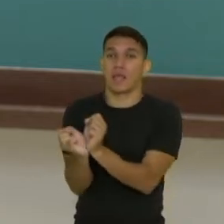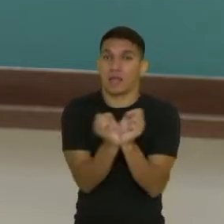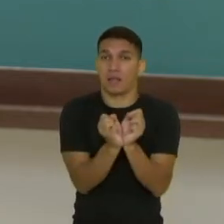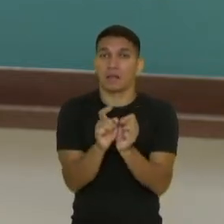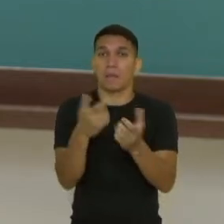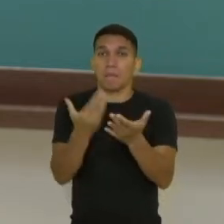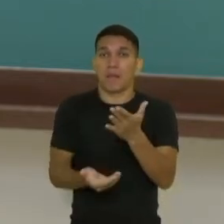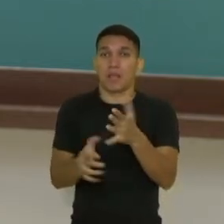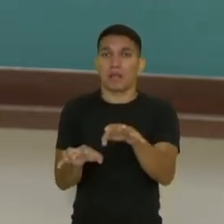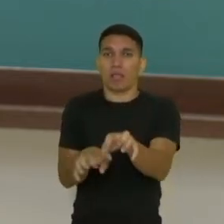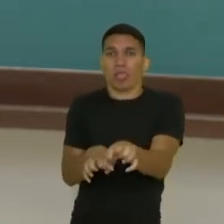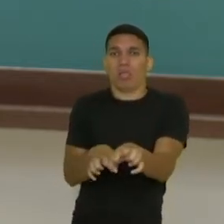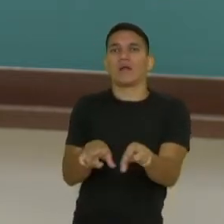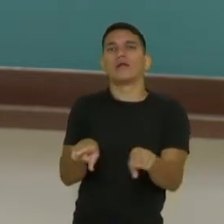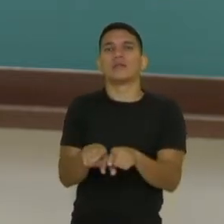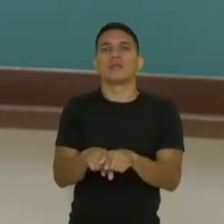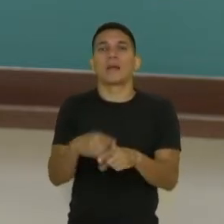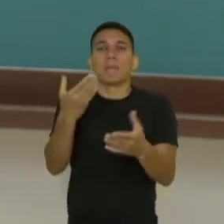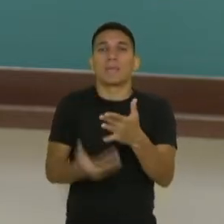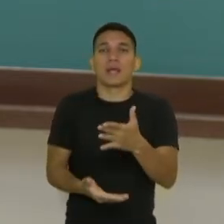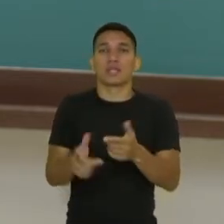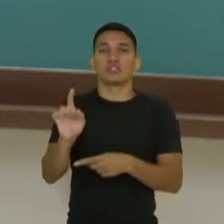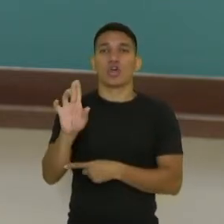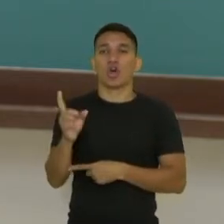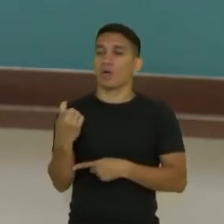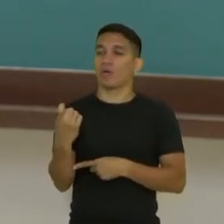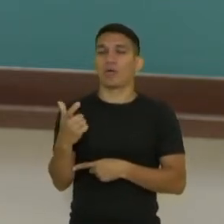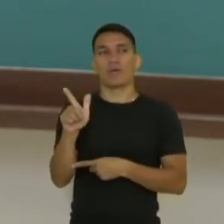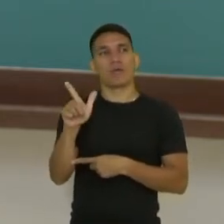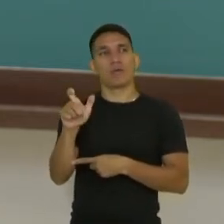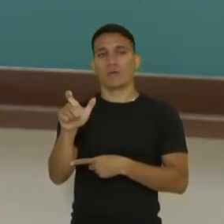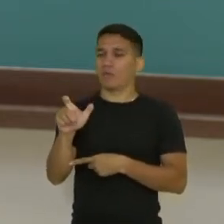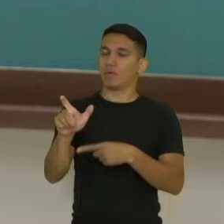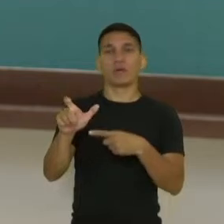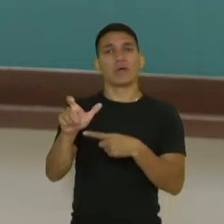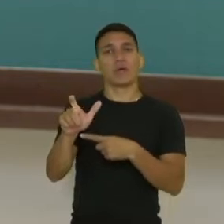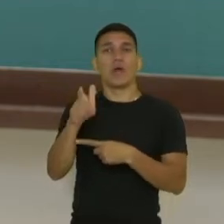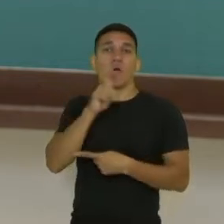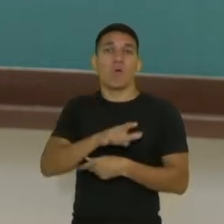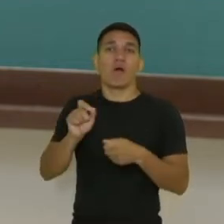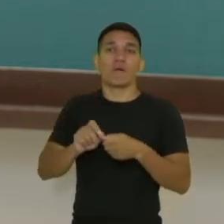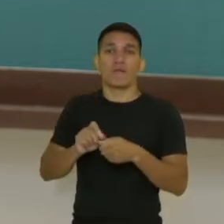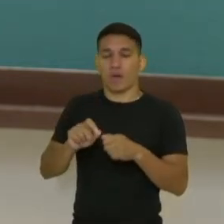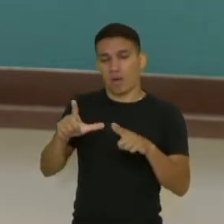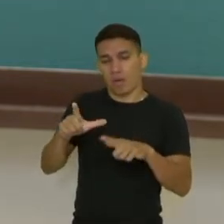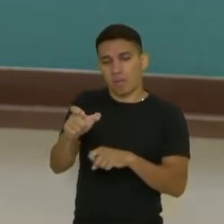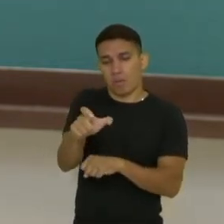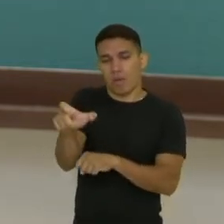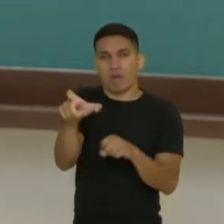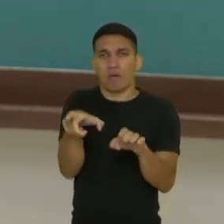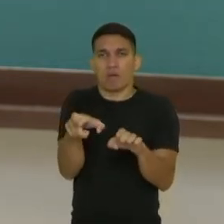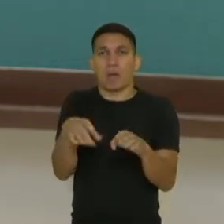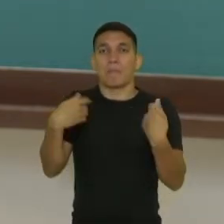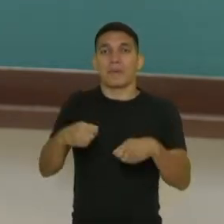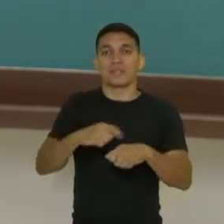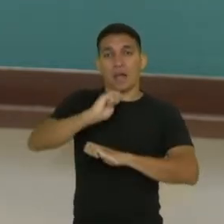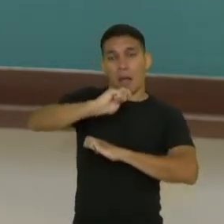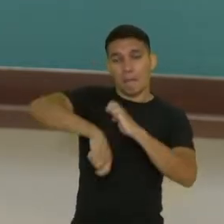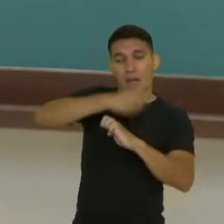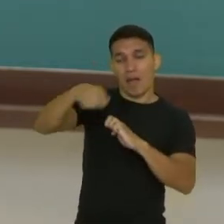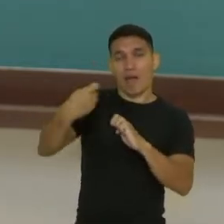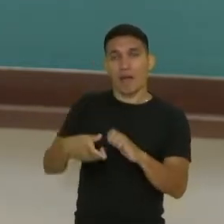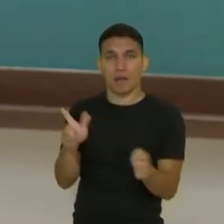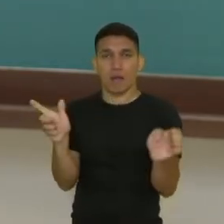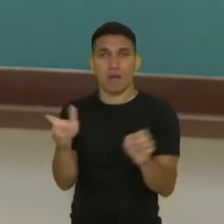dedos das mãos dos pés, ele só ficou com o dedo indicador e o indicador e o polegar, ele tinha que ter o martelo e o cinzel amarrado em suas mãos para